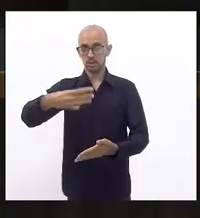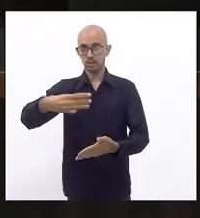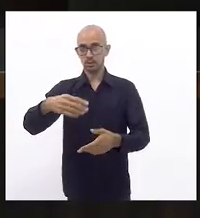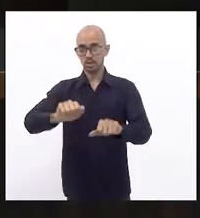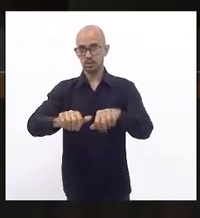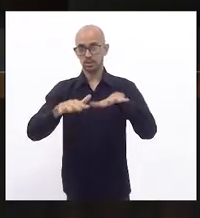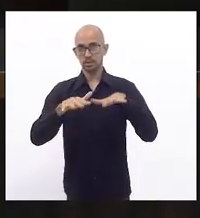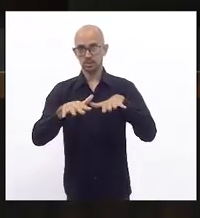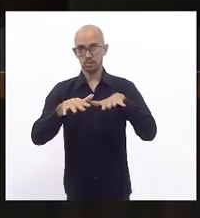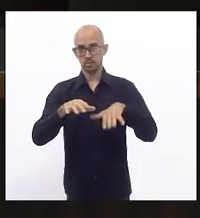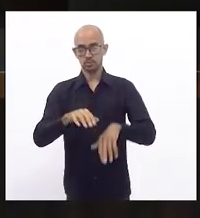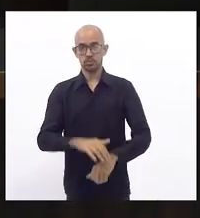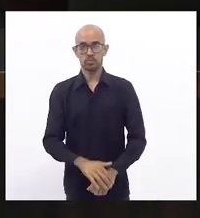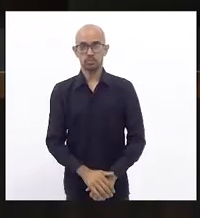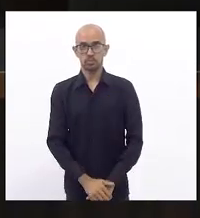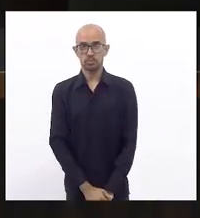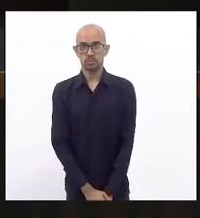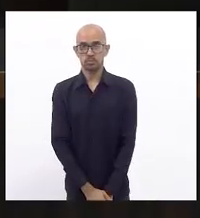dia.